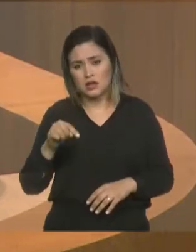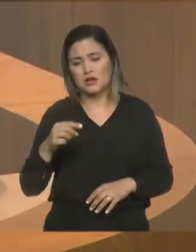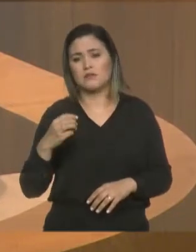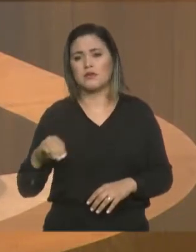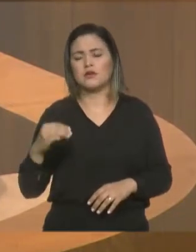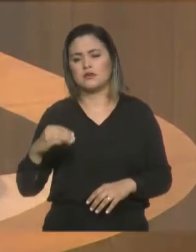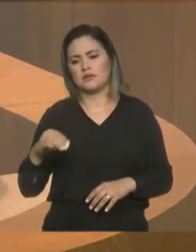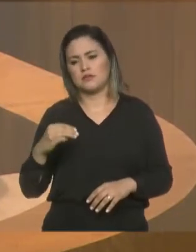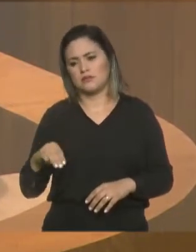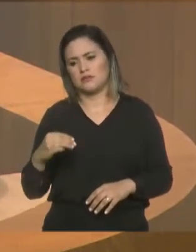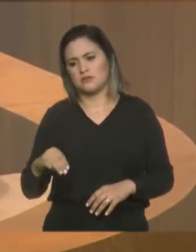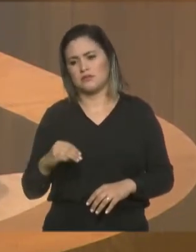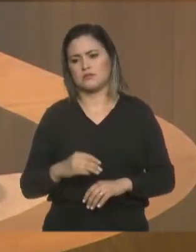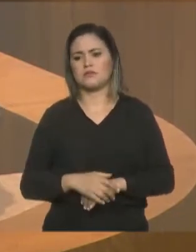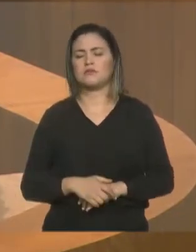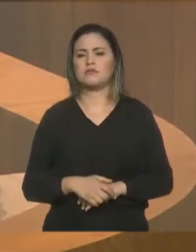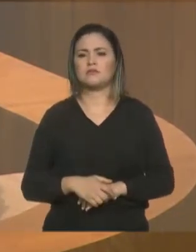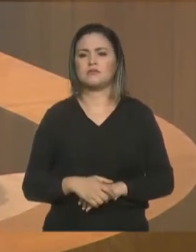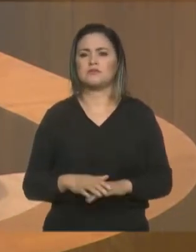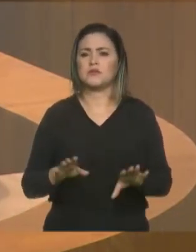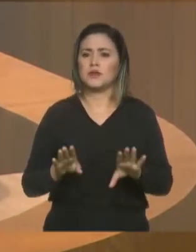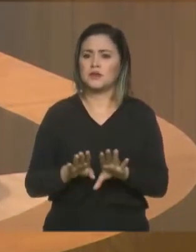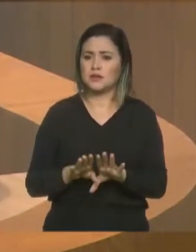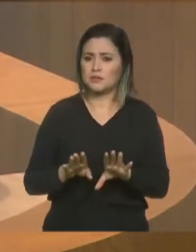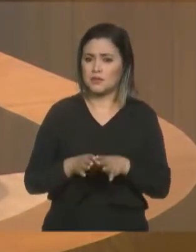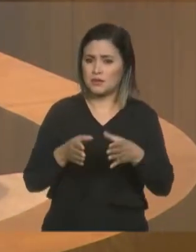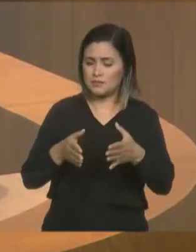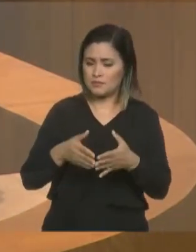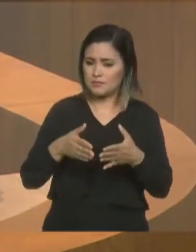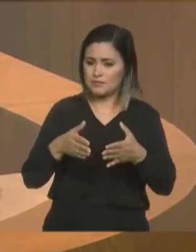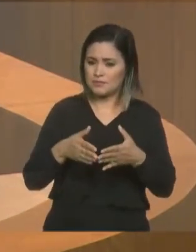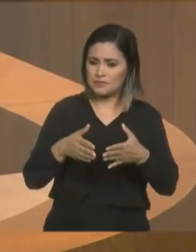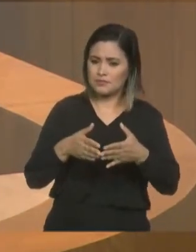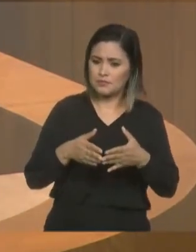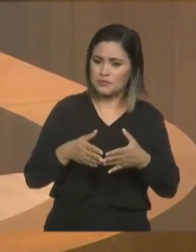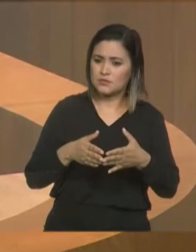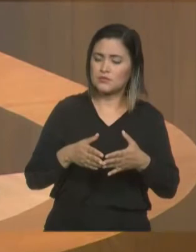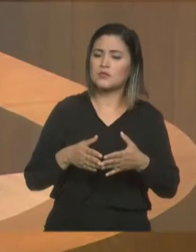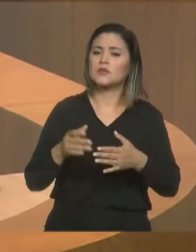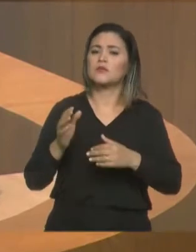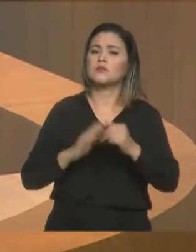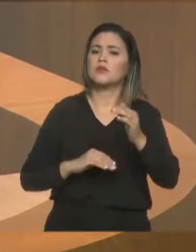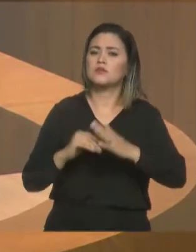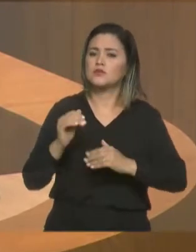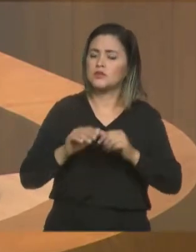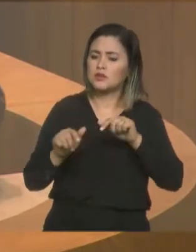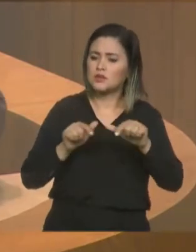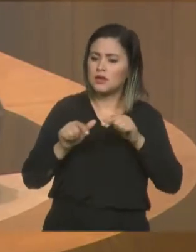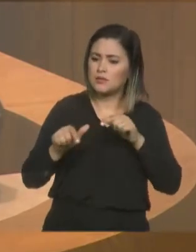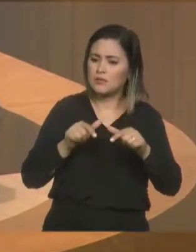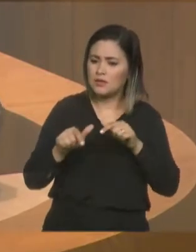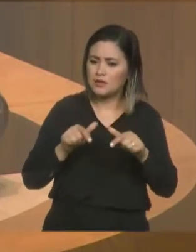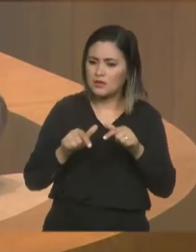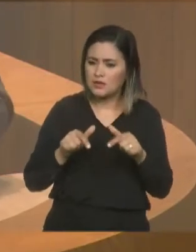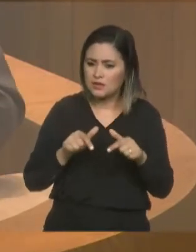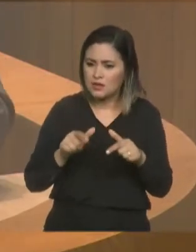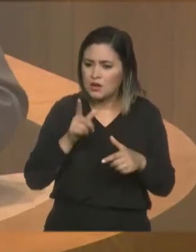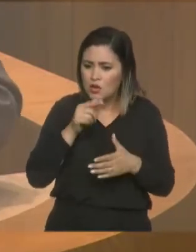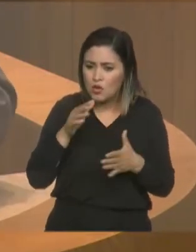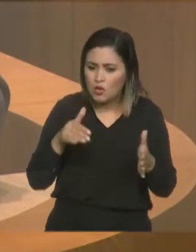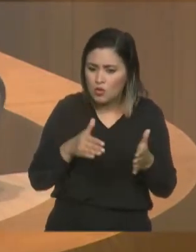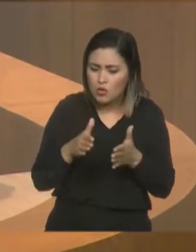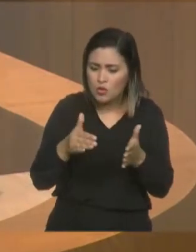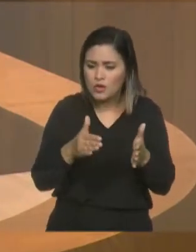Então, esse pedido também se estende aos pescadores da água doce, de águas interiores, porque esse óleo também está